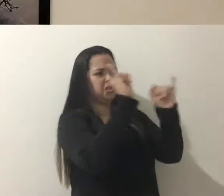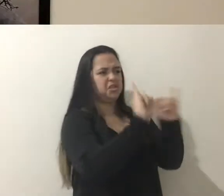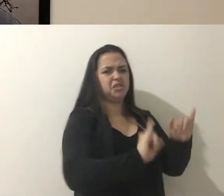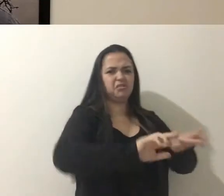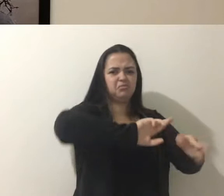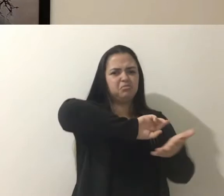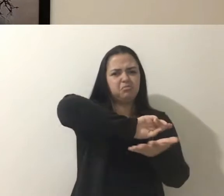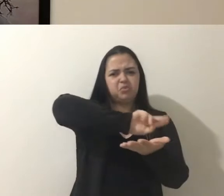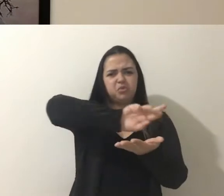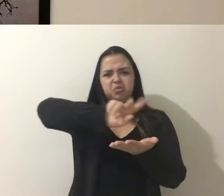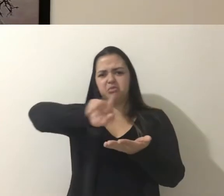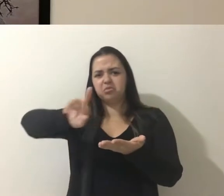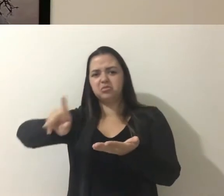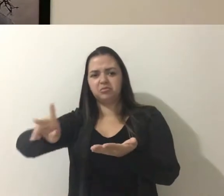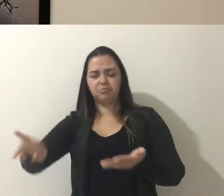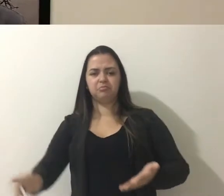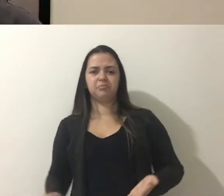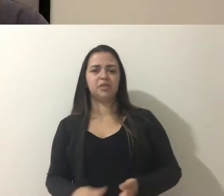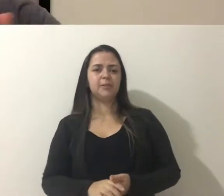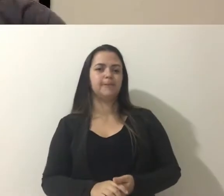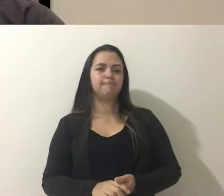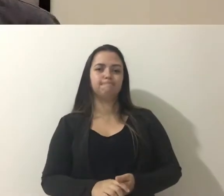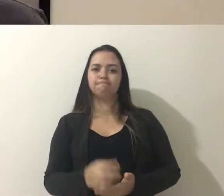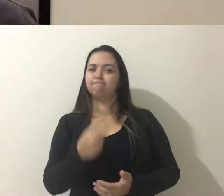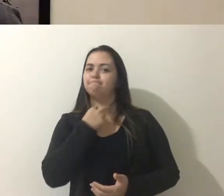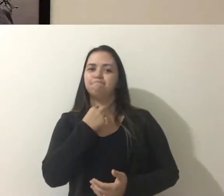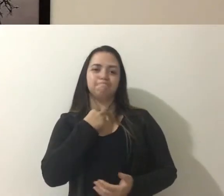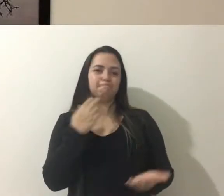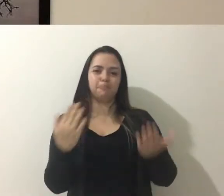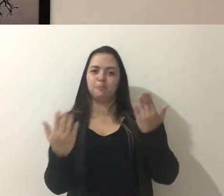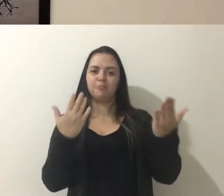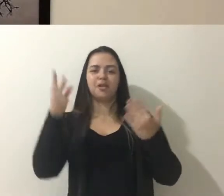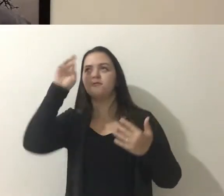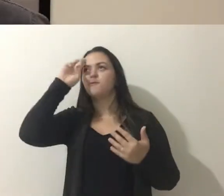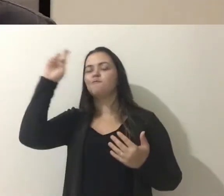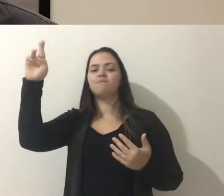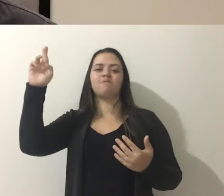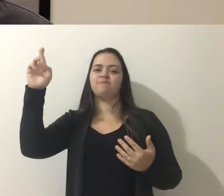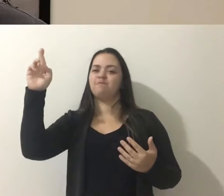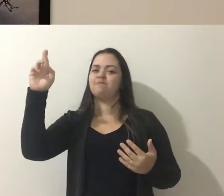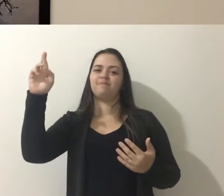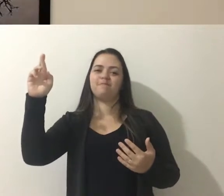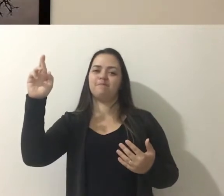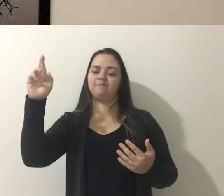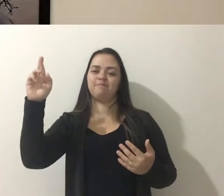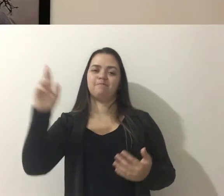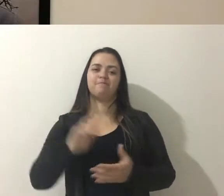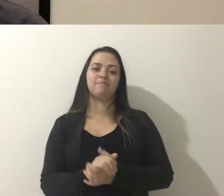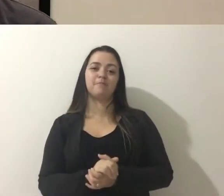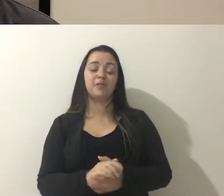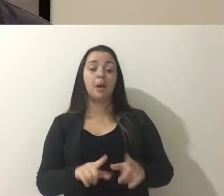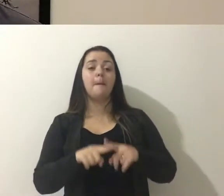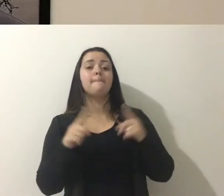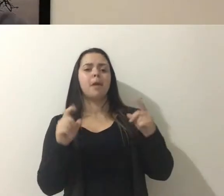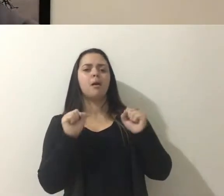figuras, ídolos que são cultuados como deuses. Não podemos comparar o nosso Senhor porque Ele é incomparável, mas podemos citar